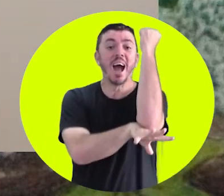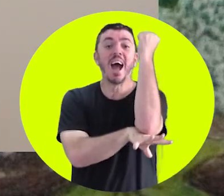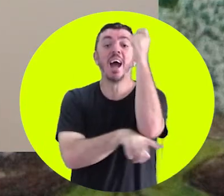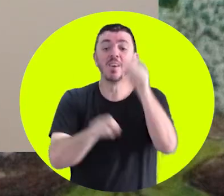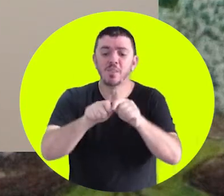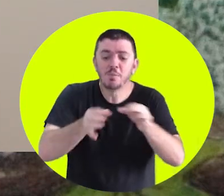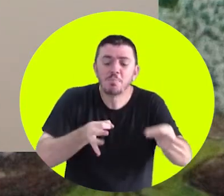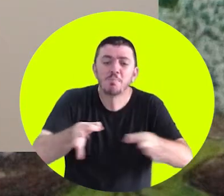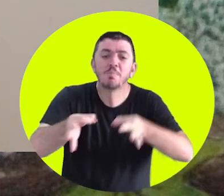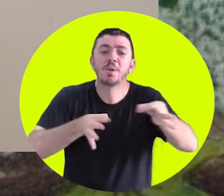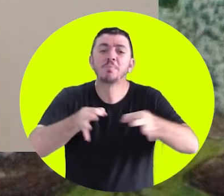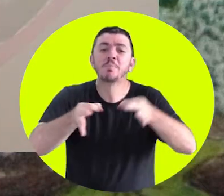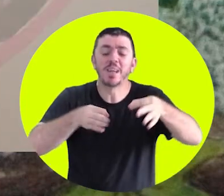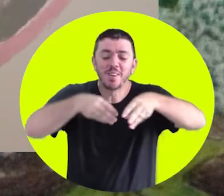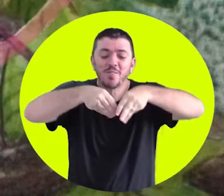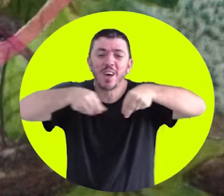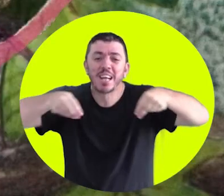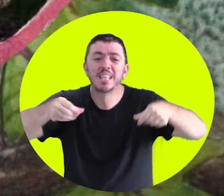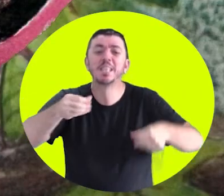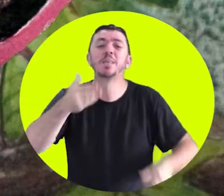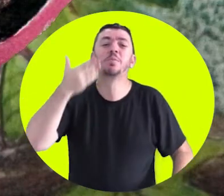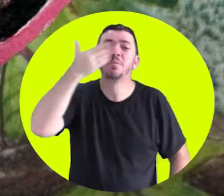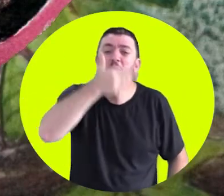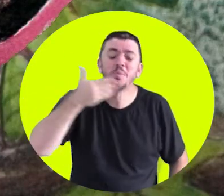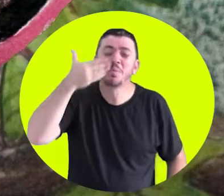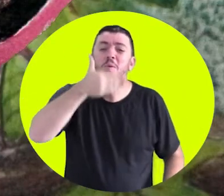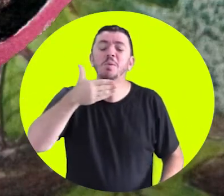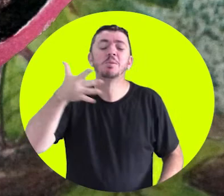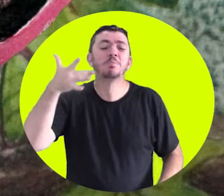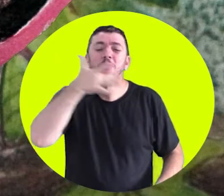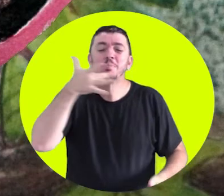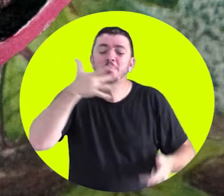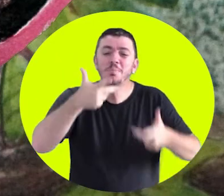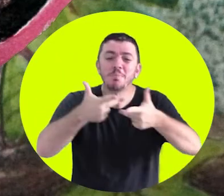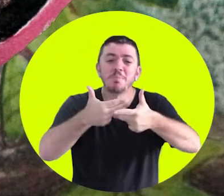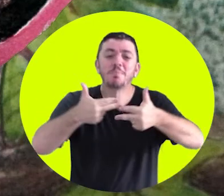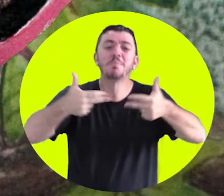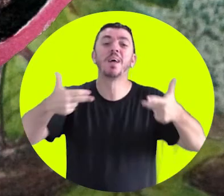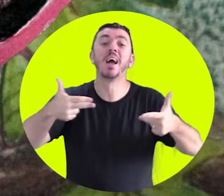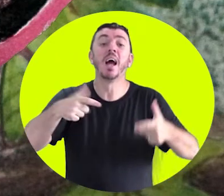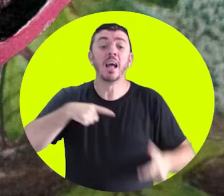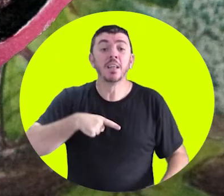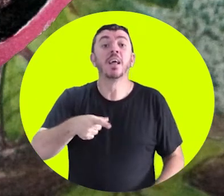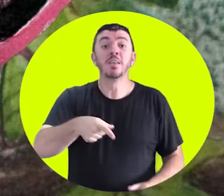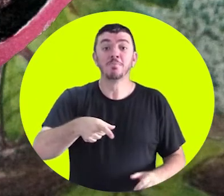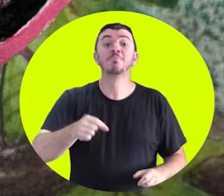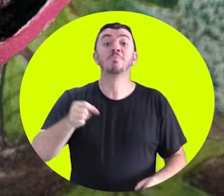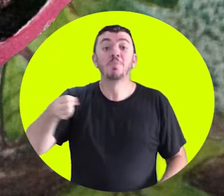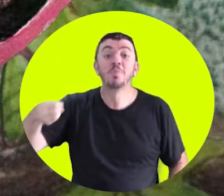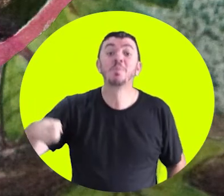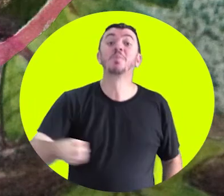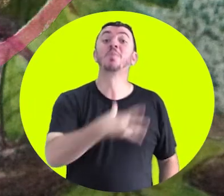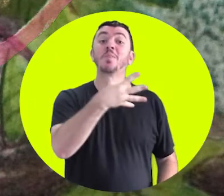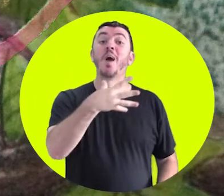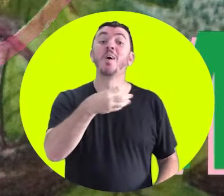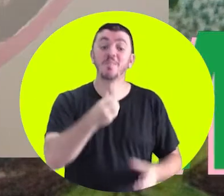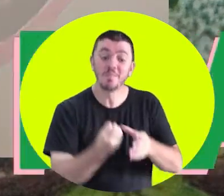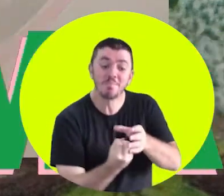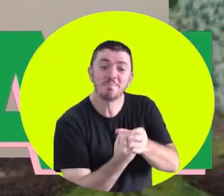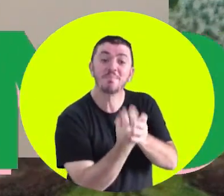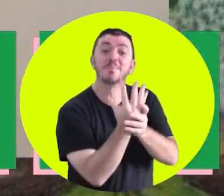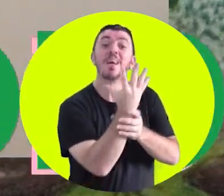tapioca, beiju e outras delícias. Da oca de Mani nasceu uma nova planta que os índios batizaram de